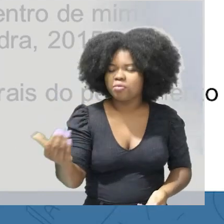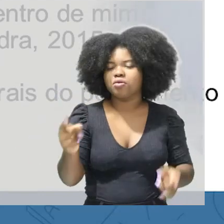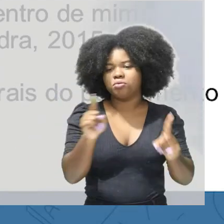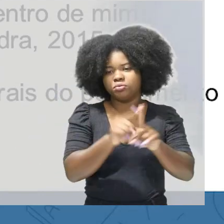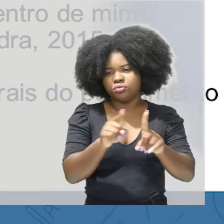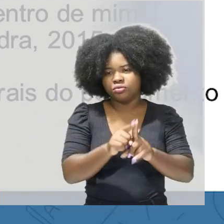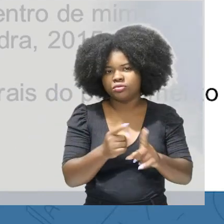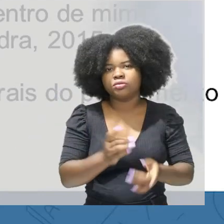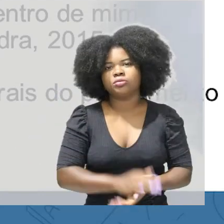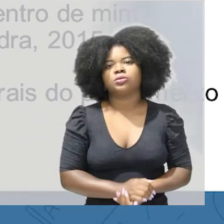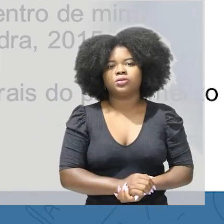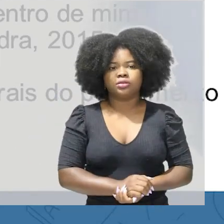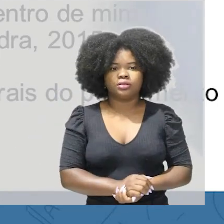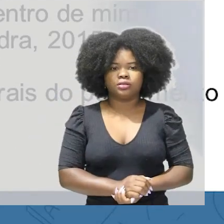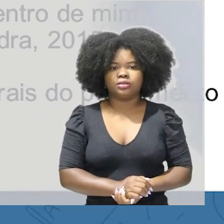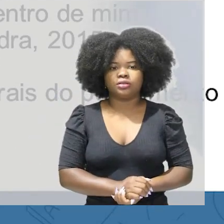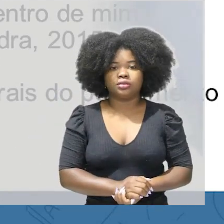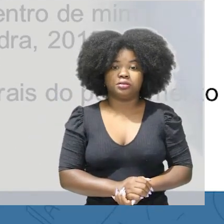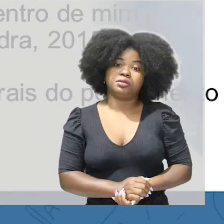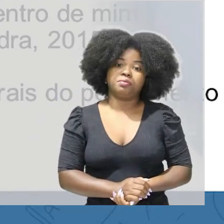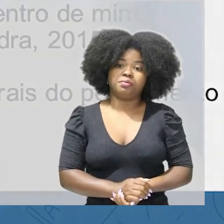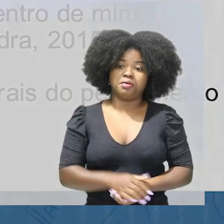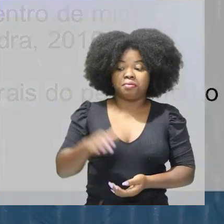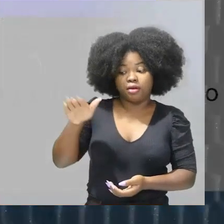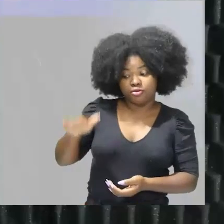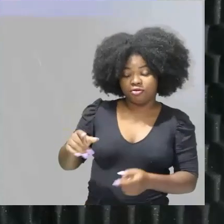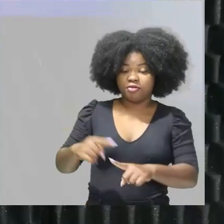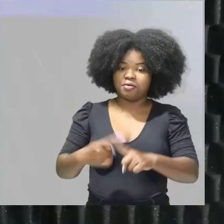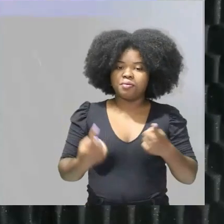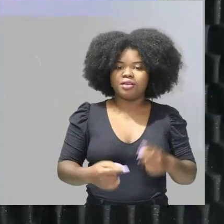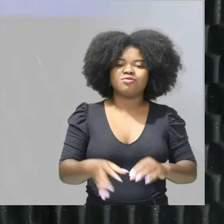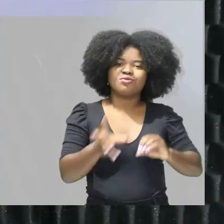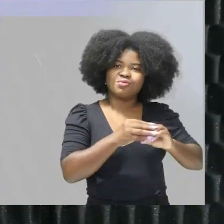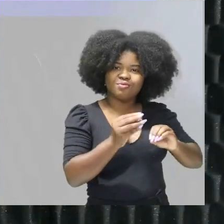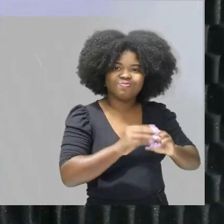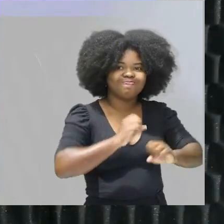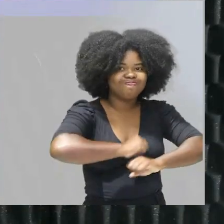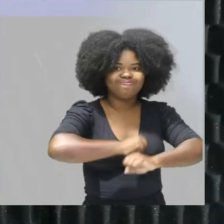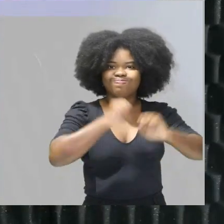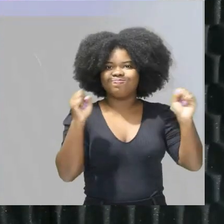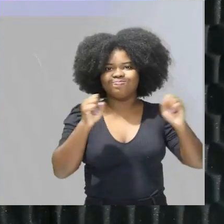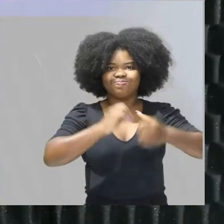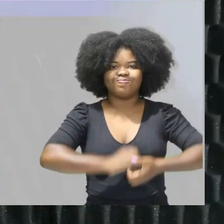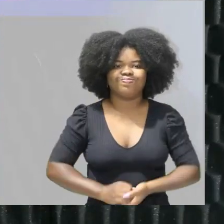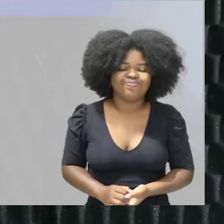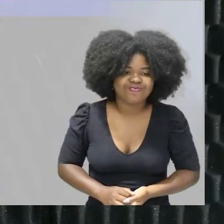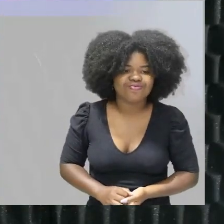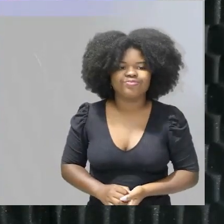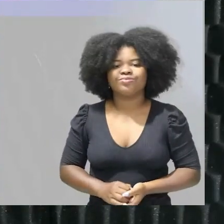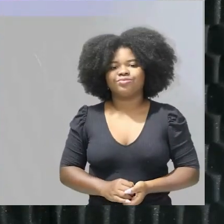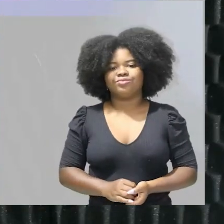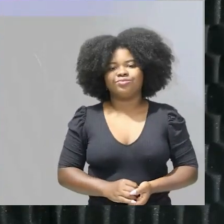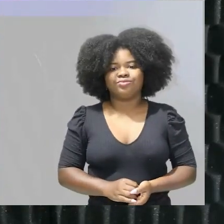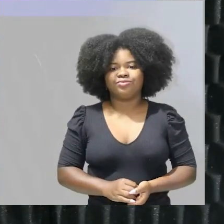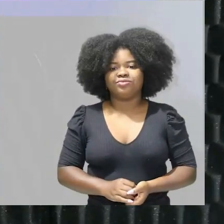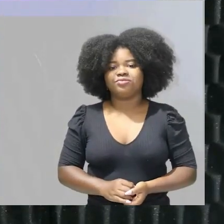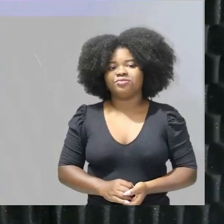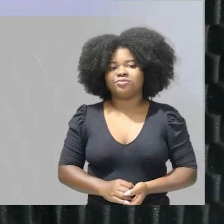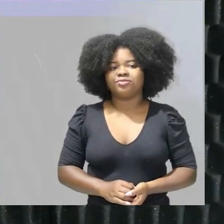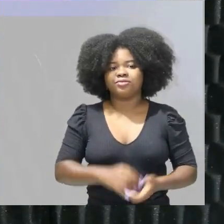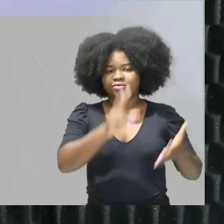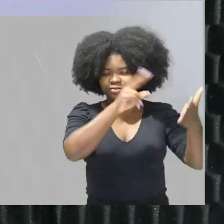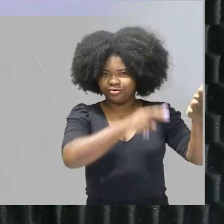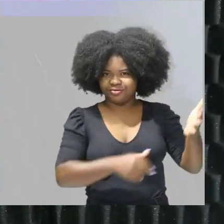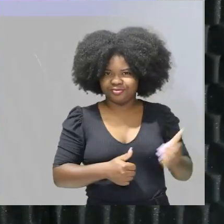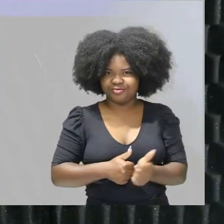baixo em estatura mais gigante em conhecimento certo duas coisas enchem o ânimo